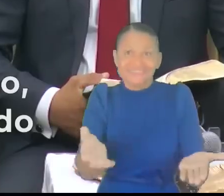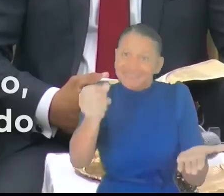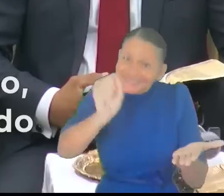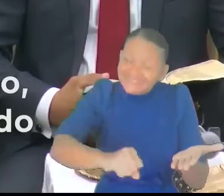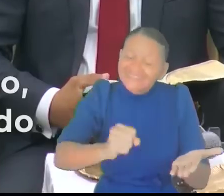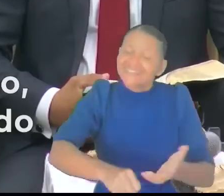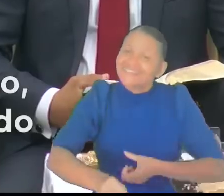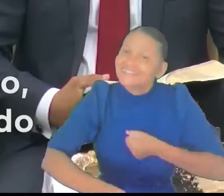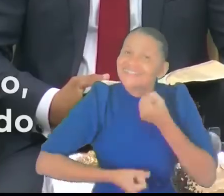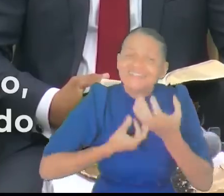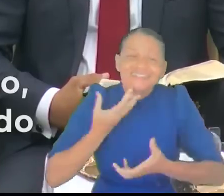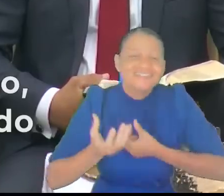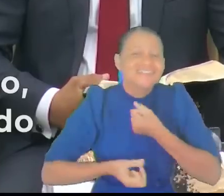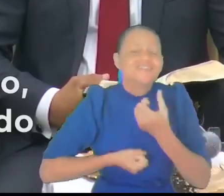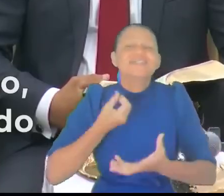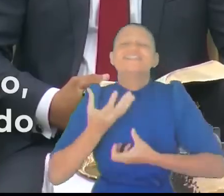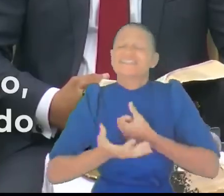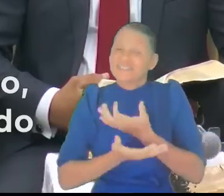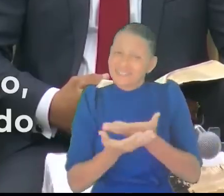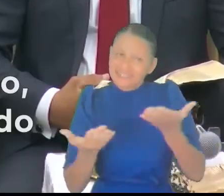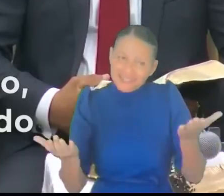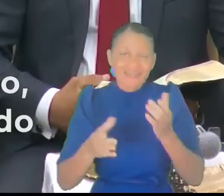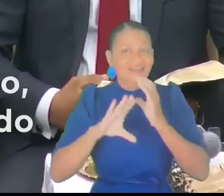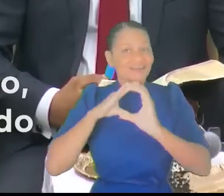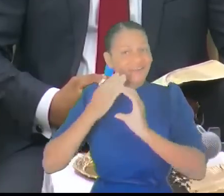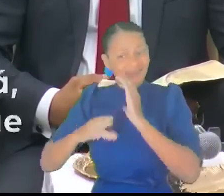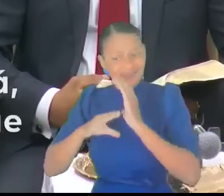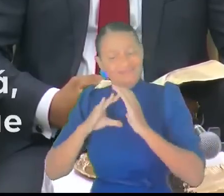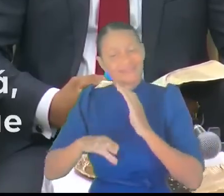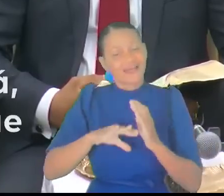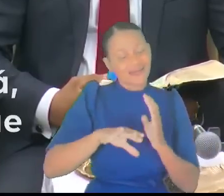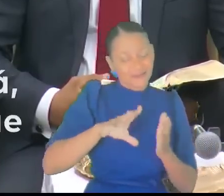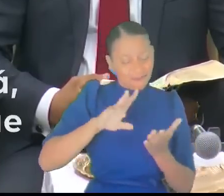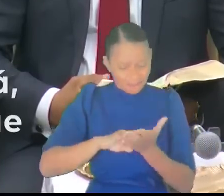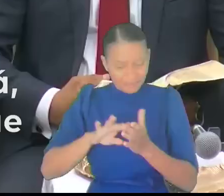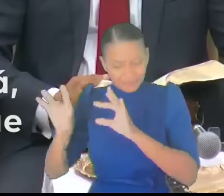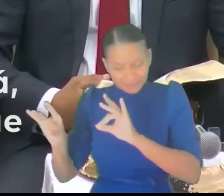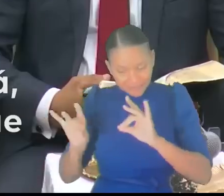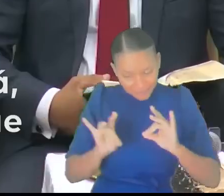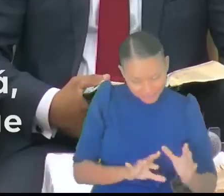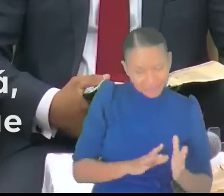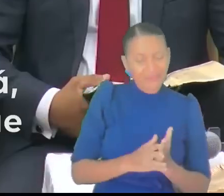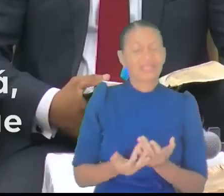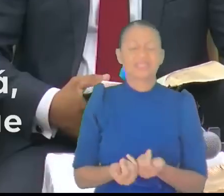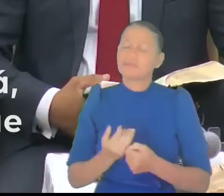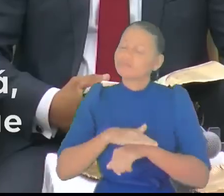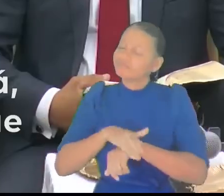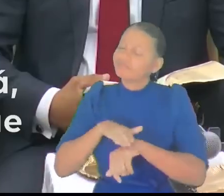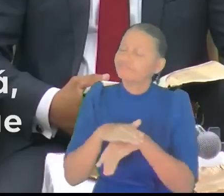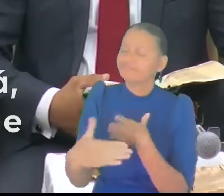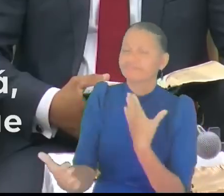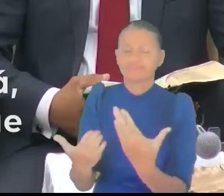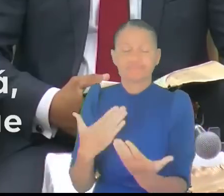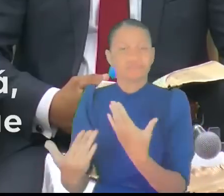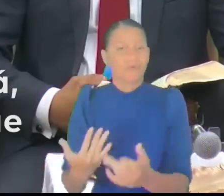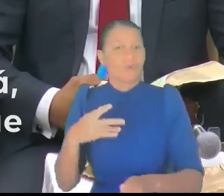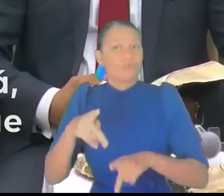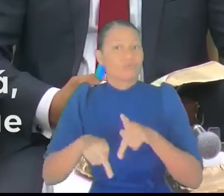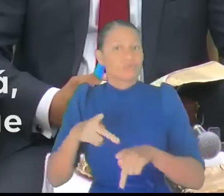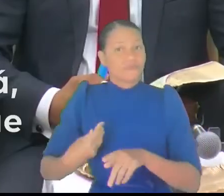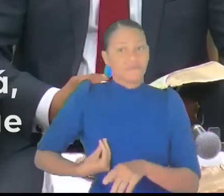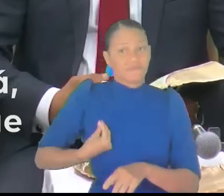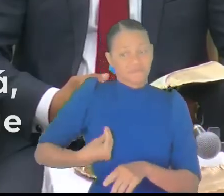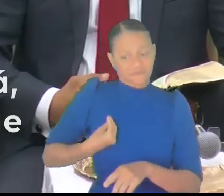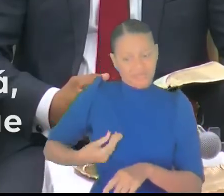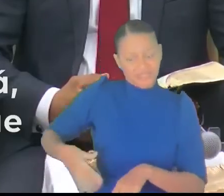cita indiretamente Cantares, ele falando com os crentes de Roma, e evidentemente